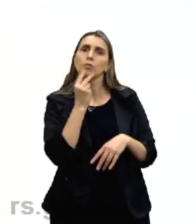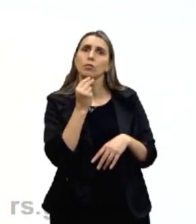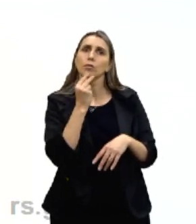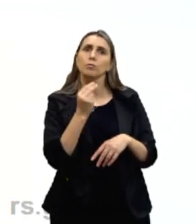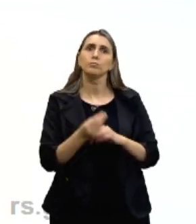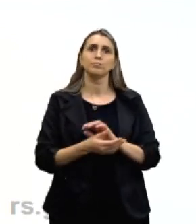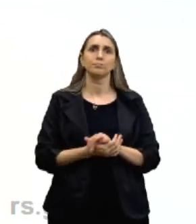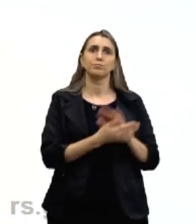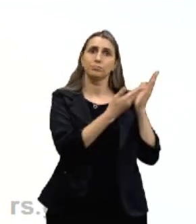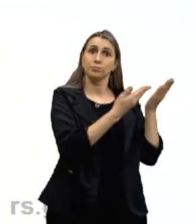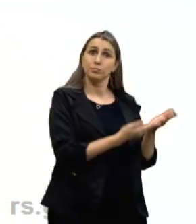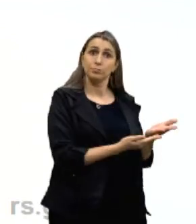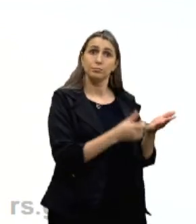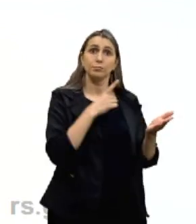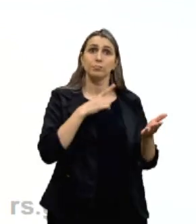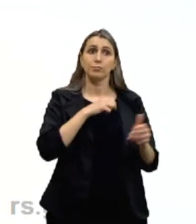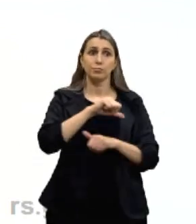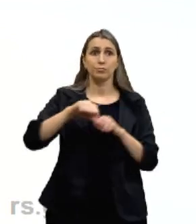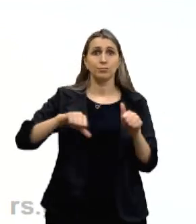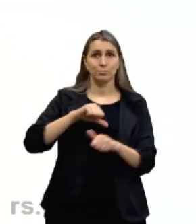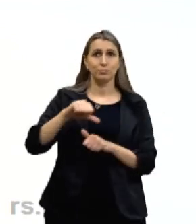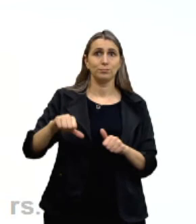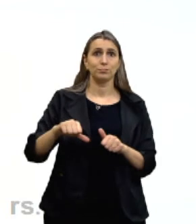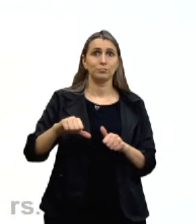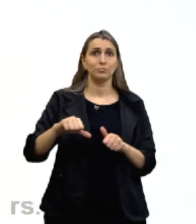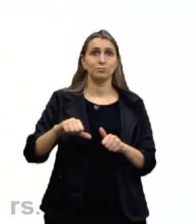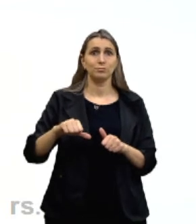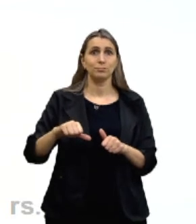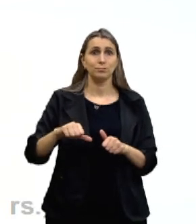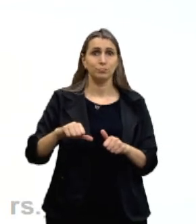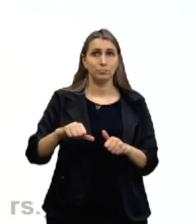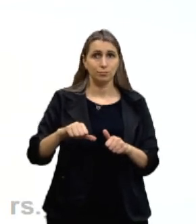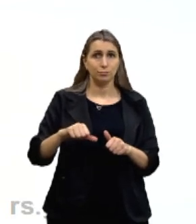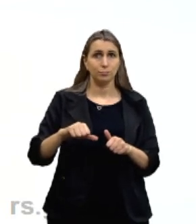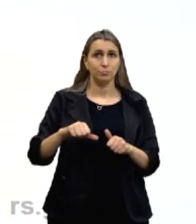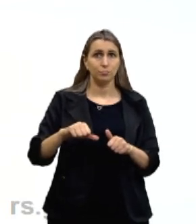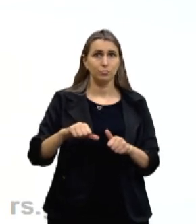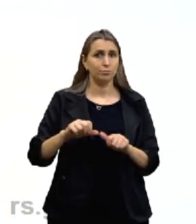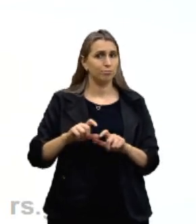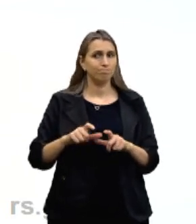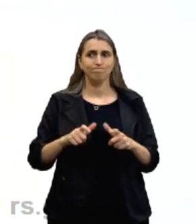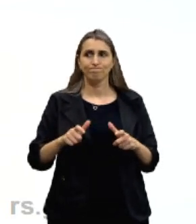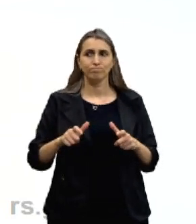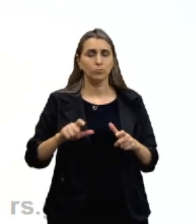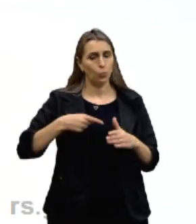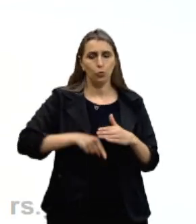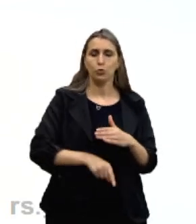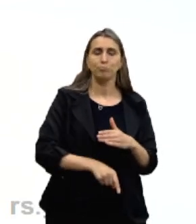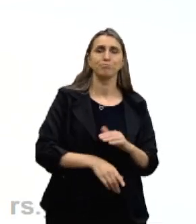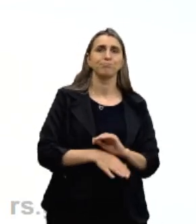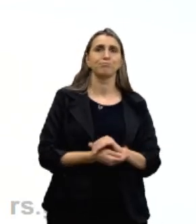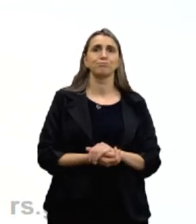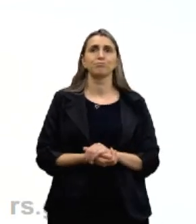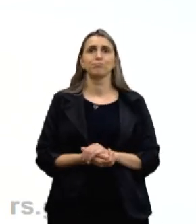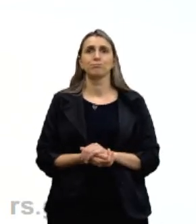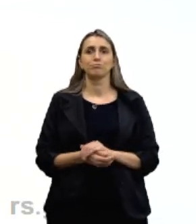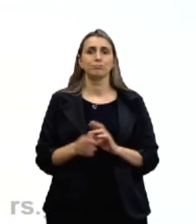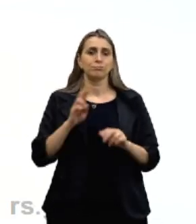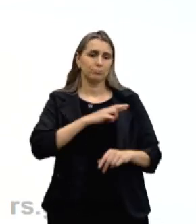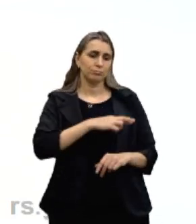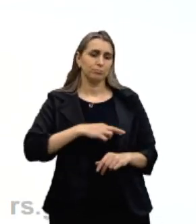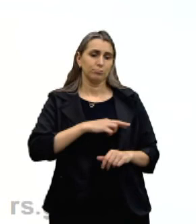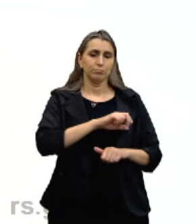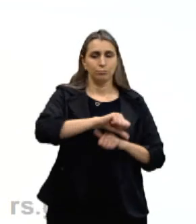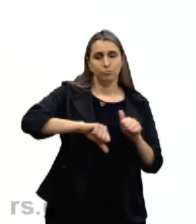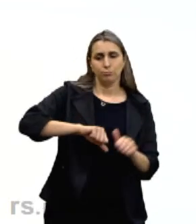desculpa aqui a gente vai ter uma mudança totalmente enorme né além do Romantismo